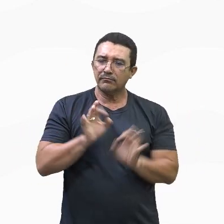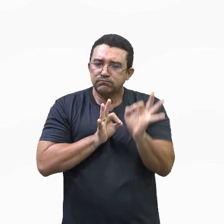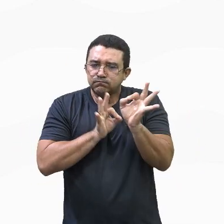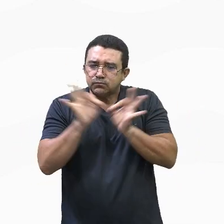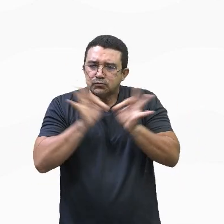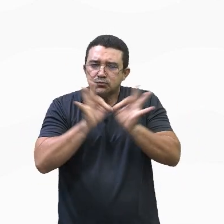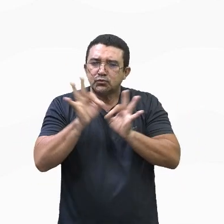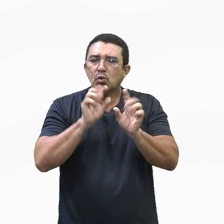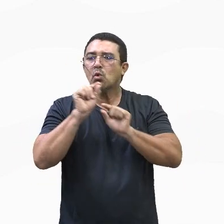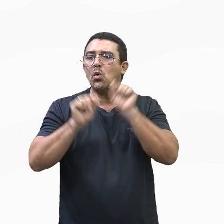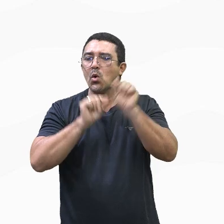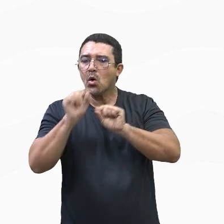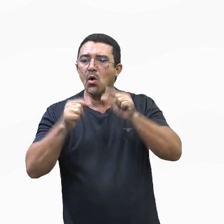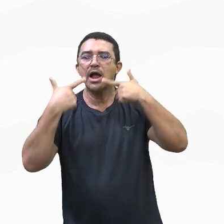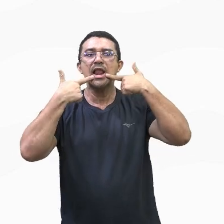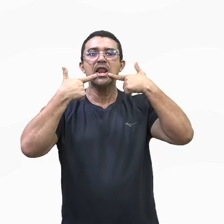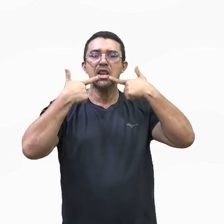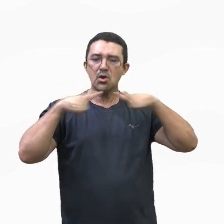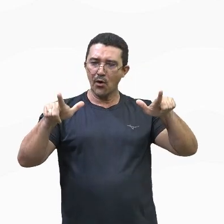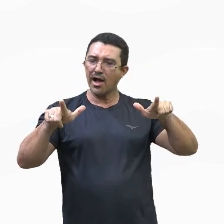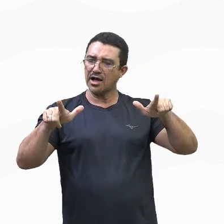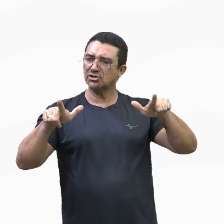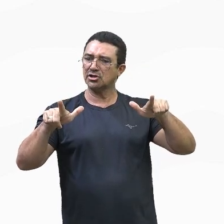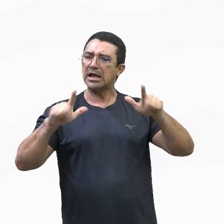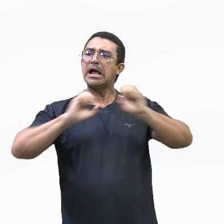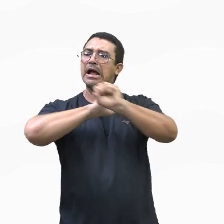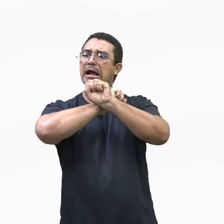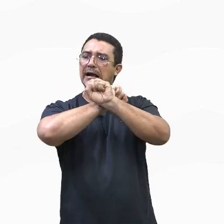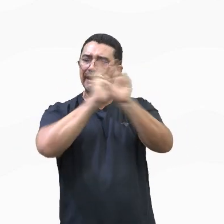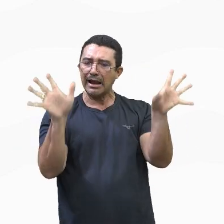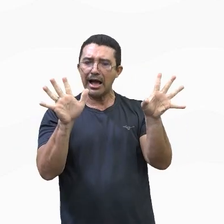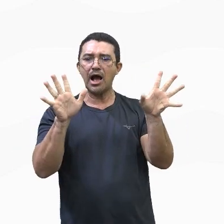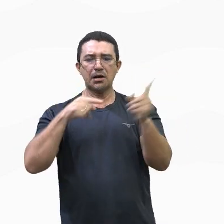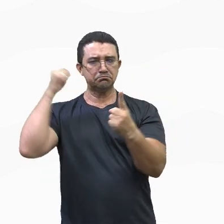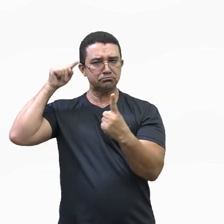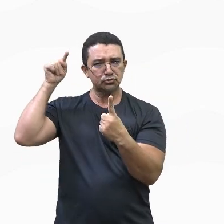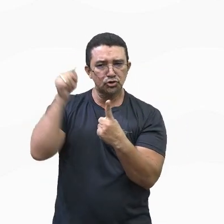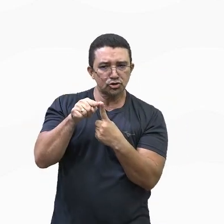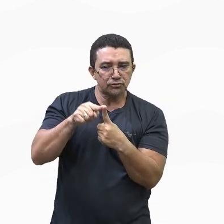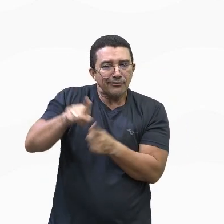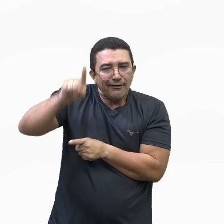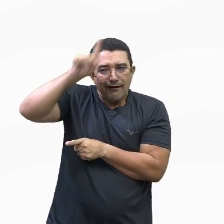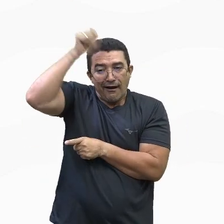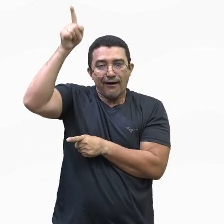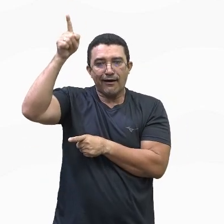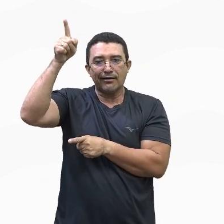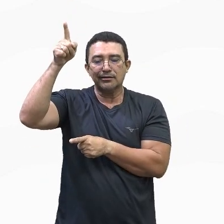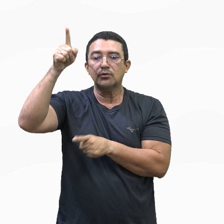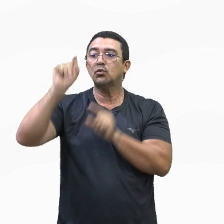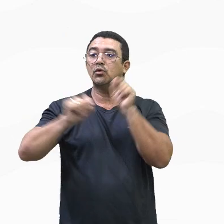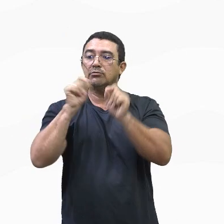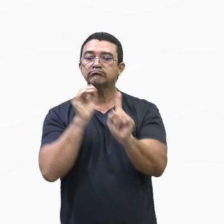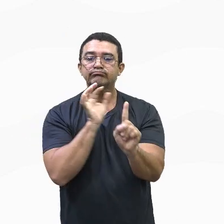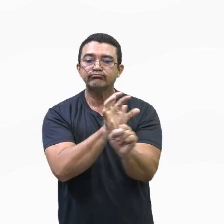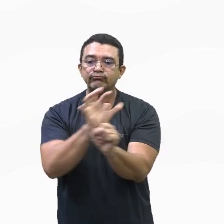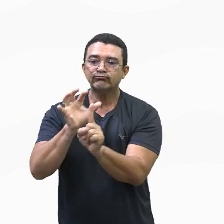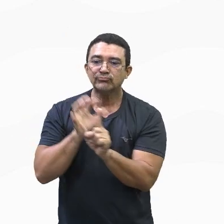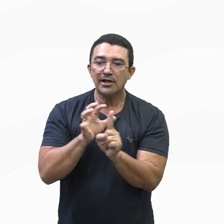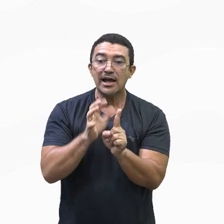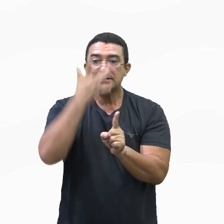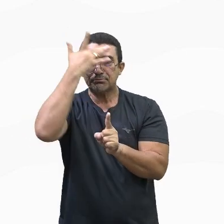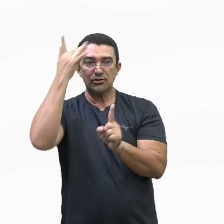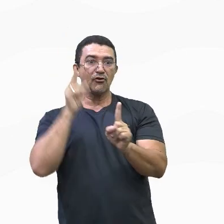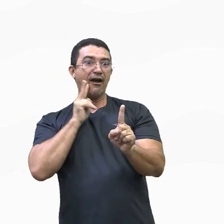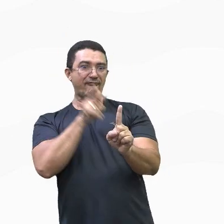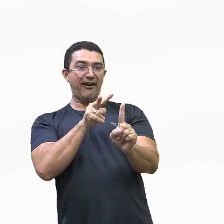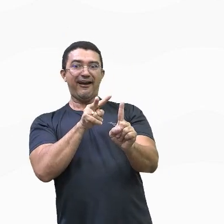construído por meio de uma linguagem clara, objetiva e criativa para causar o quê? O